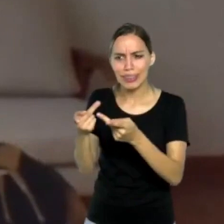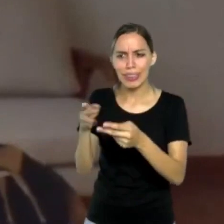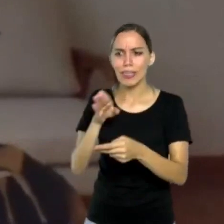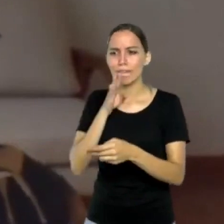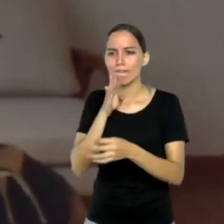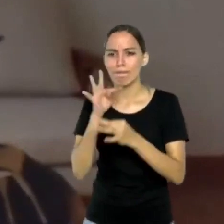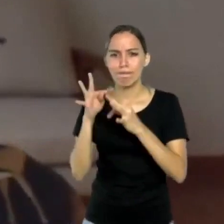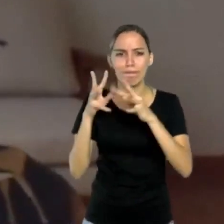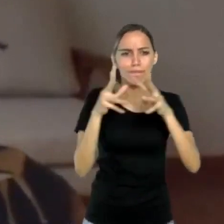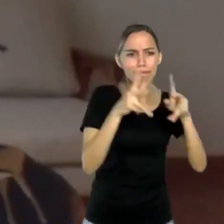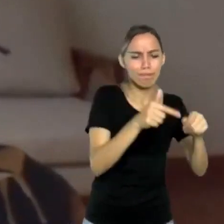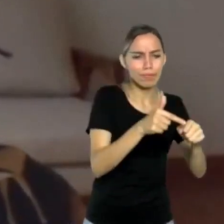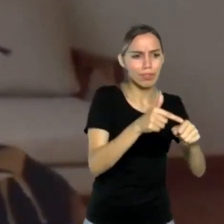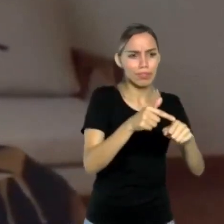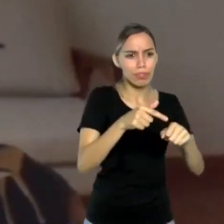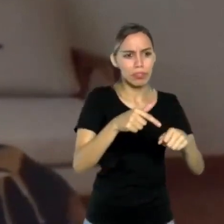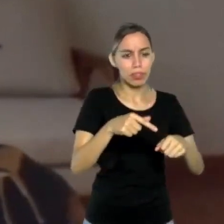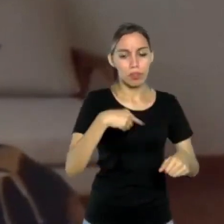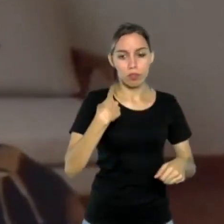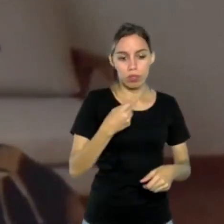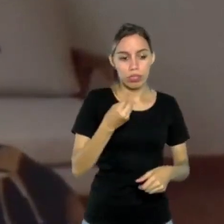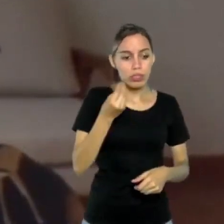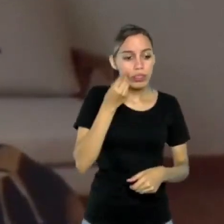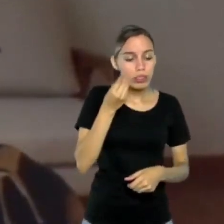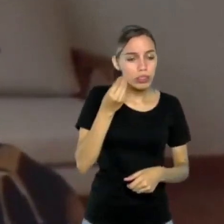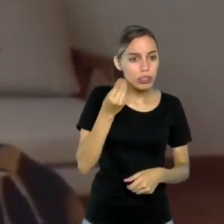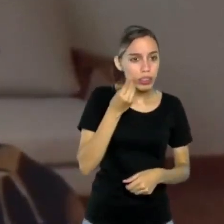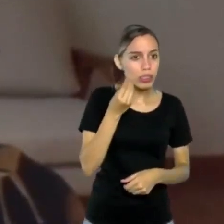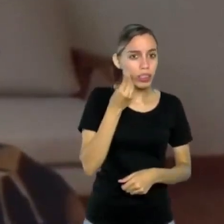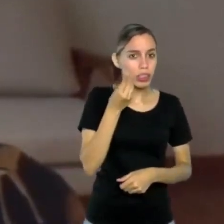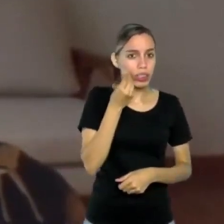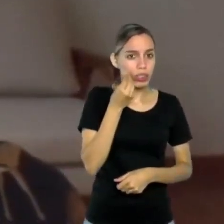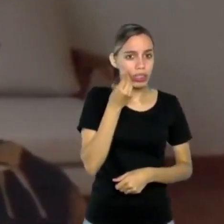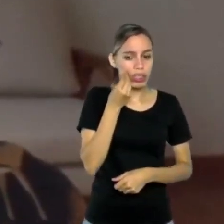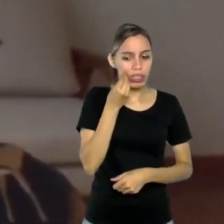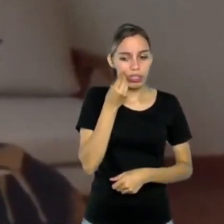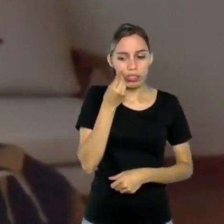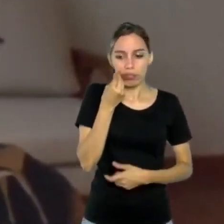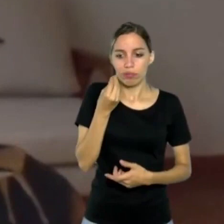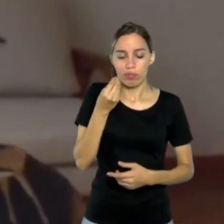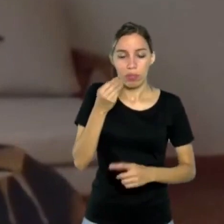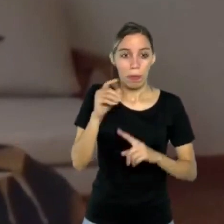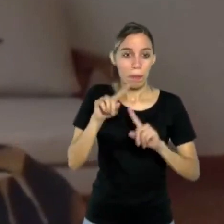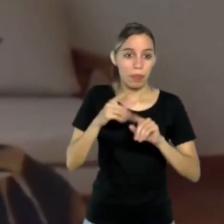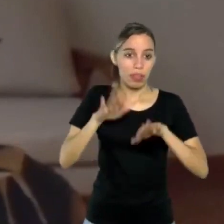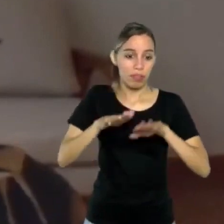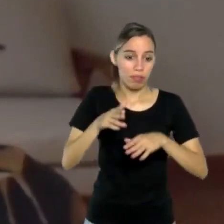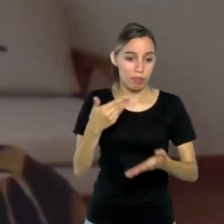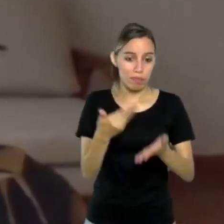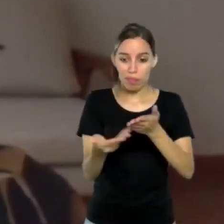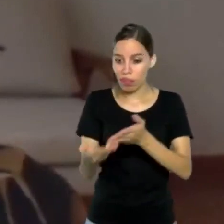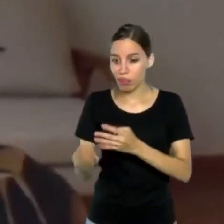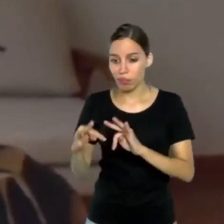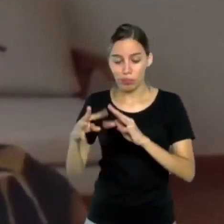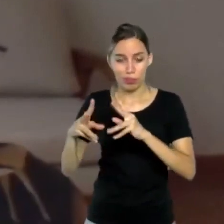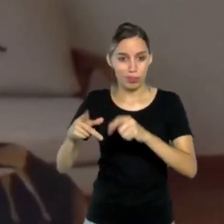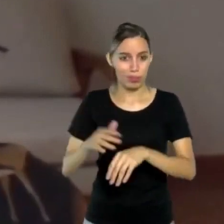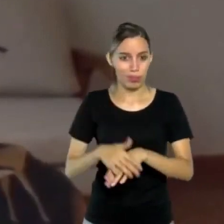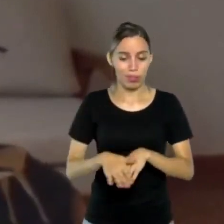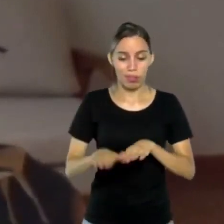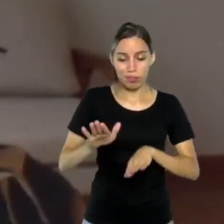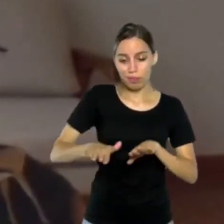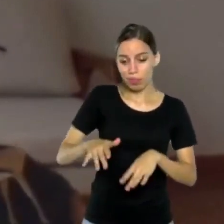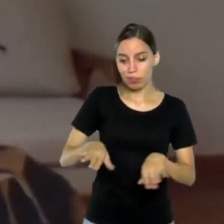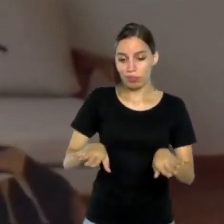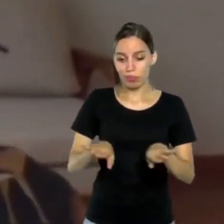mato sem cerca, e que temos assumido algumas vezes o risco de pôr tudo a perder, tudo, os sapatos, o jeito de andar, a calçada,